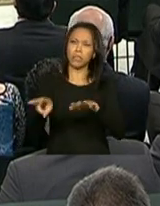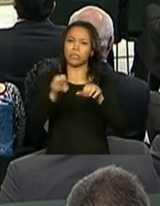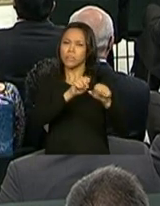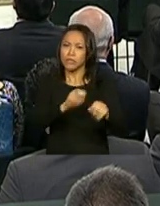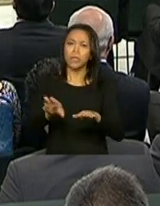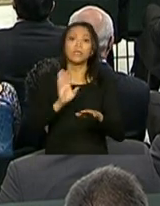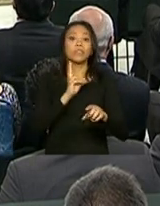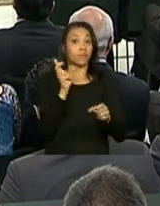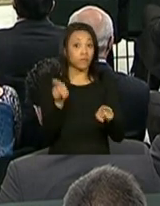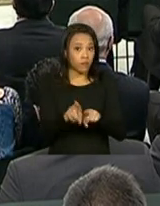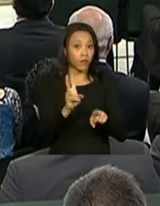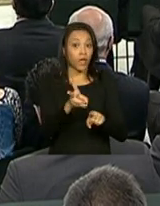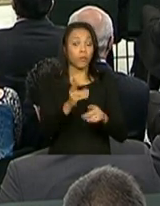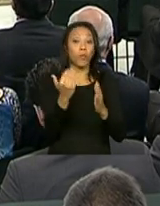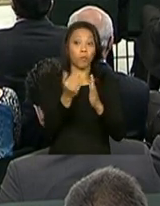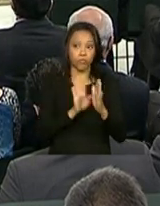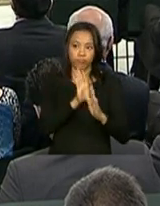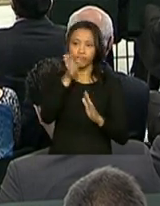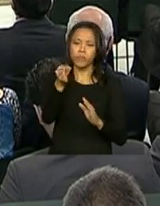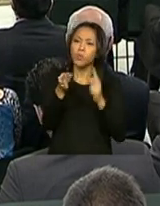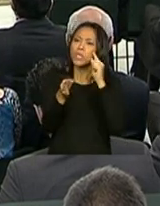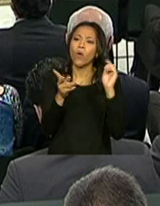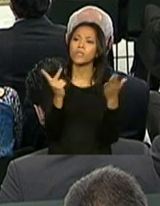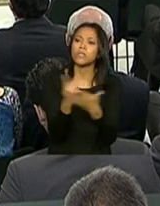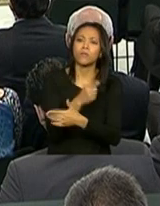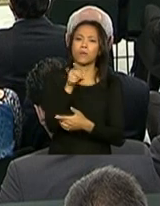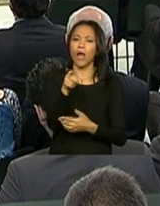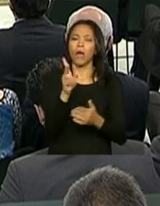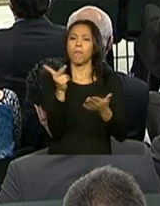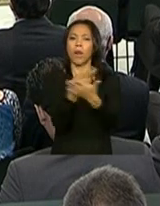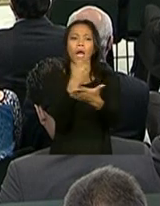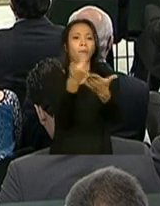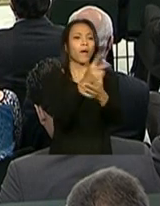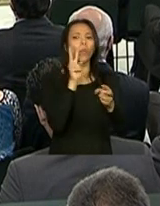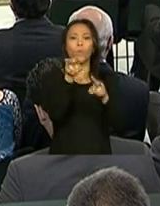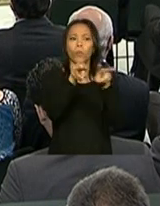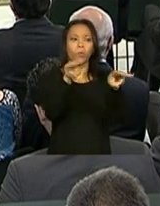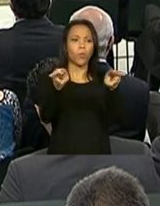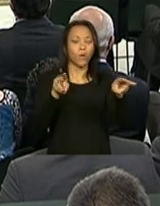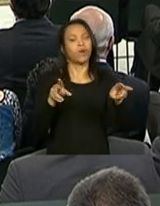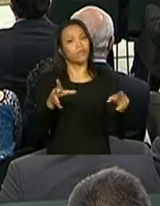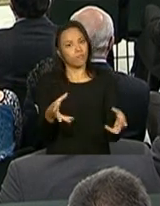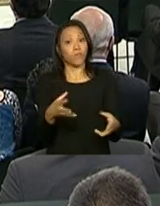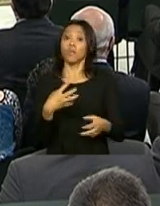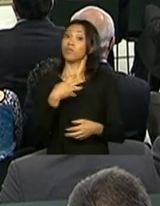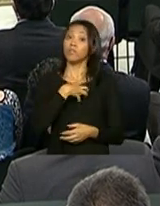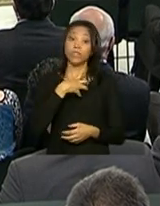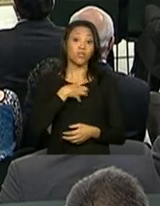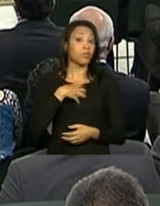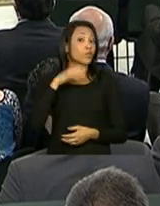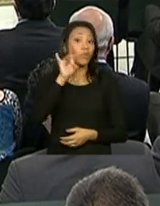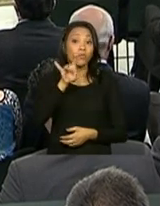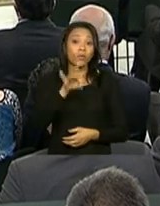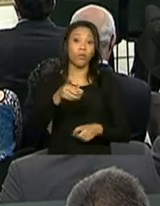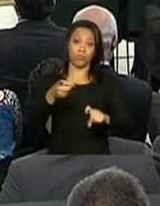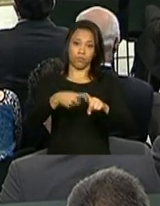na unidade de saúde, tem o Mais Médicos, ver o que está acontecendo, quais são os problemas. É um sentimento não só em relação aos médicos que